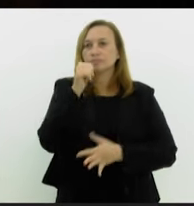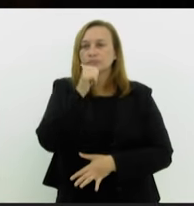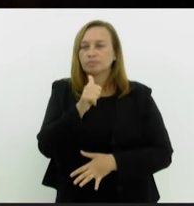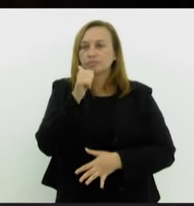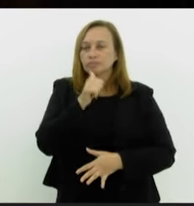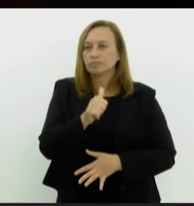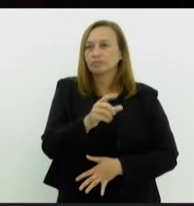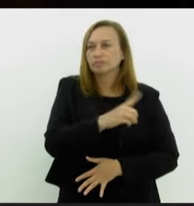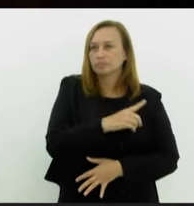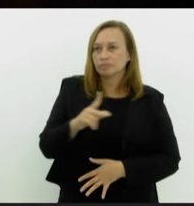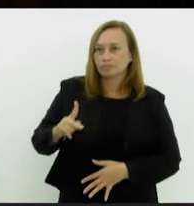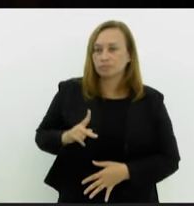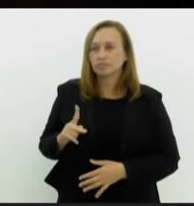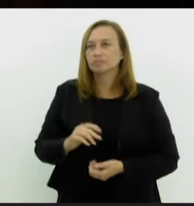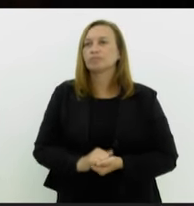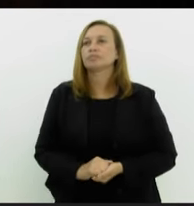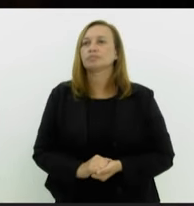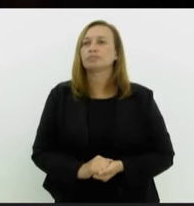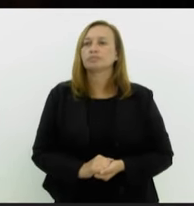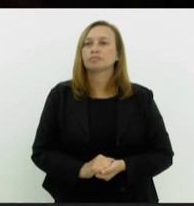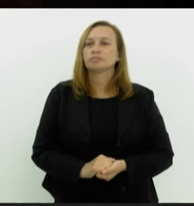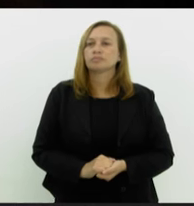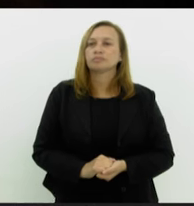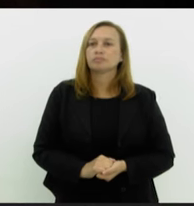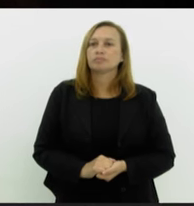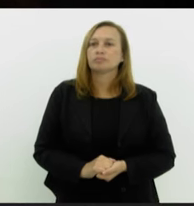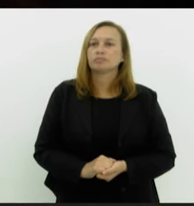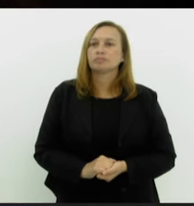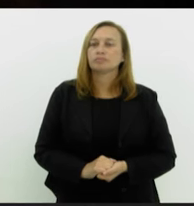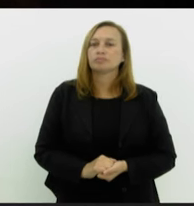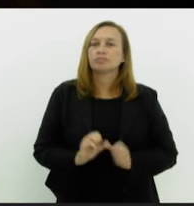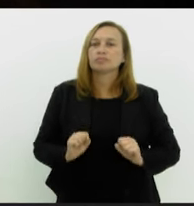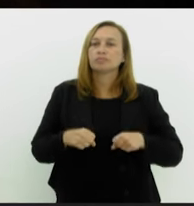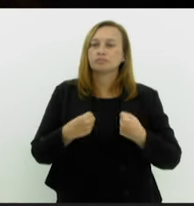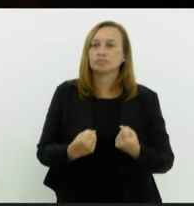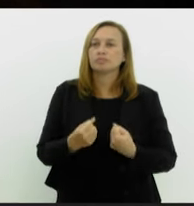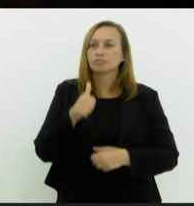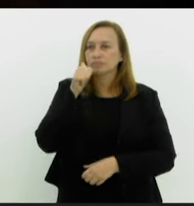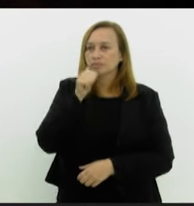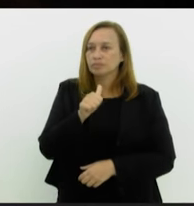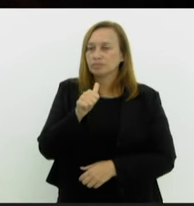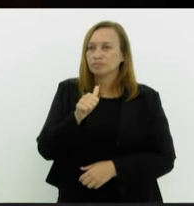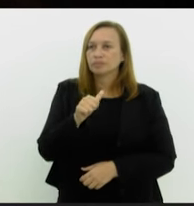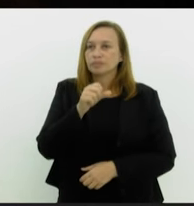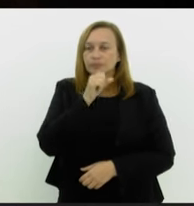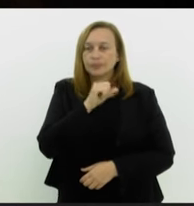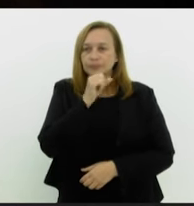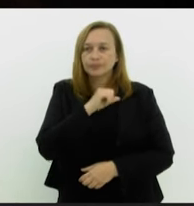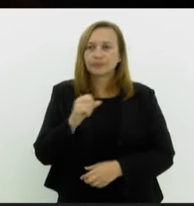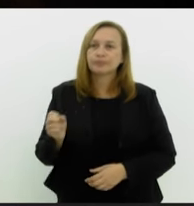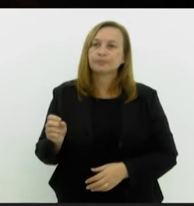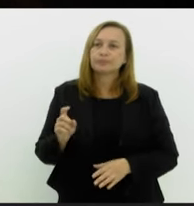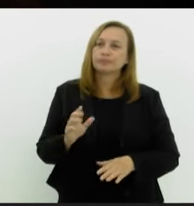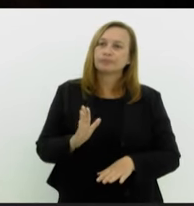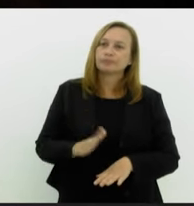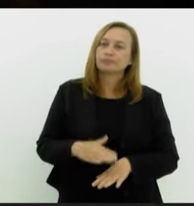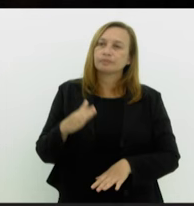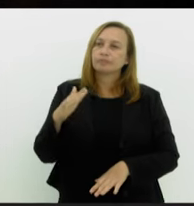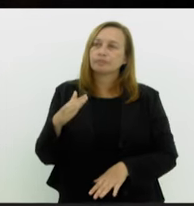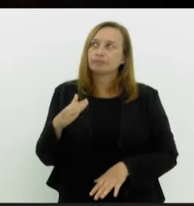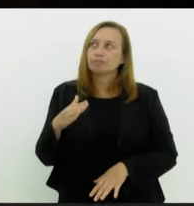defesa defensoras né na defesa das mulheres Ela é antiga mas eh mais do que